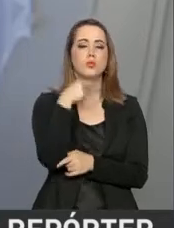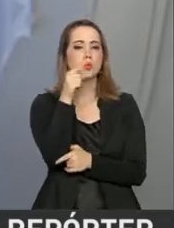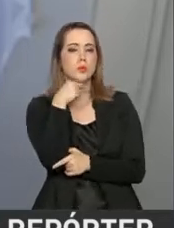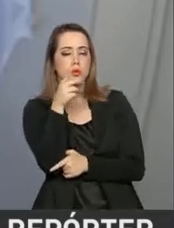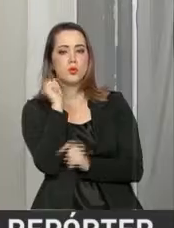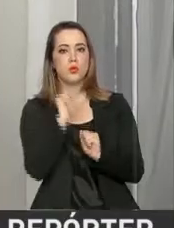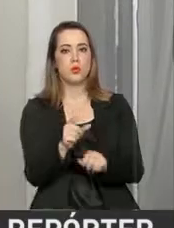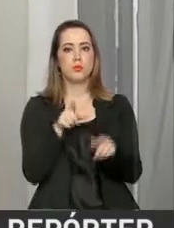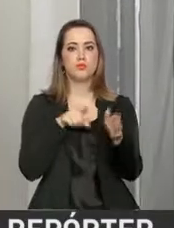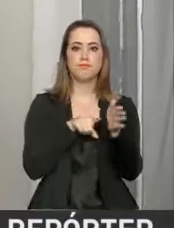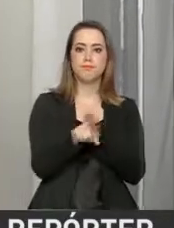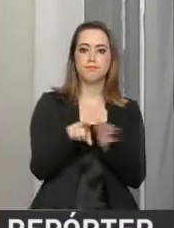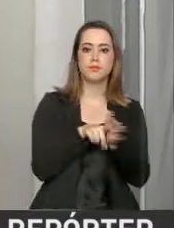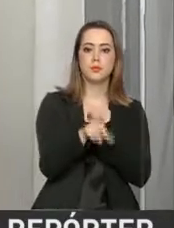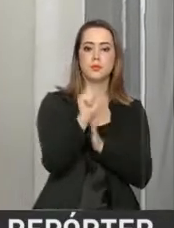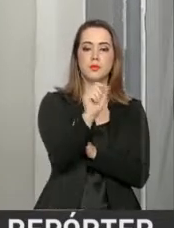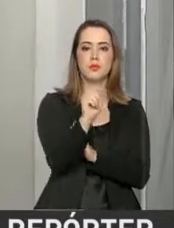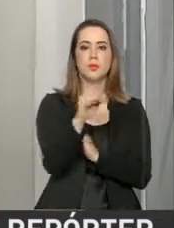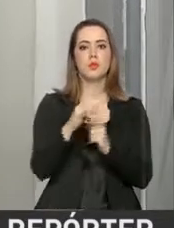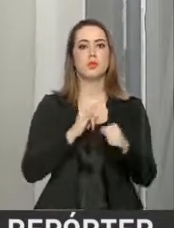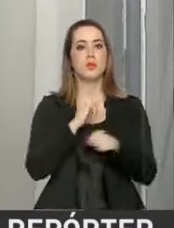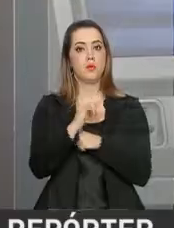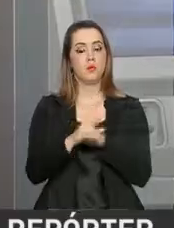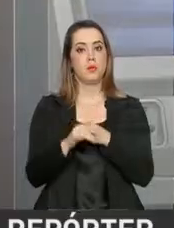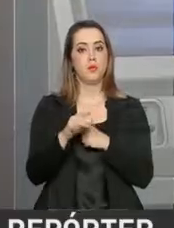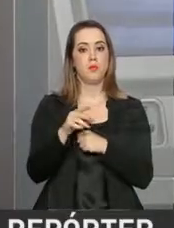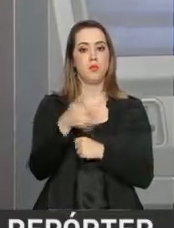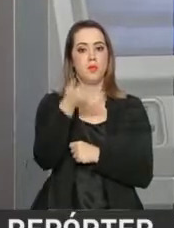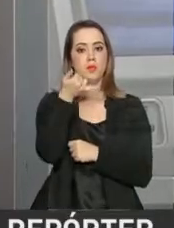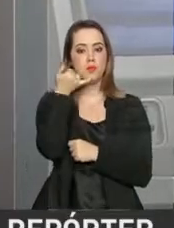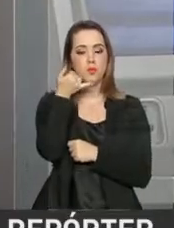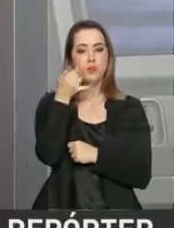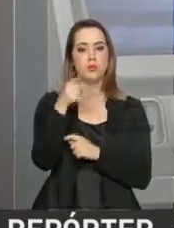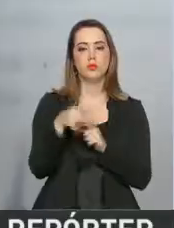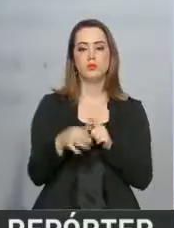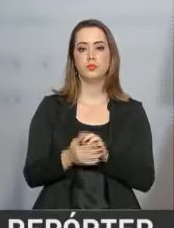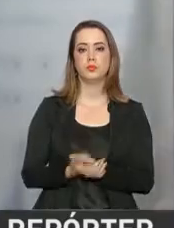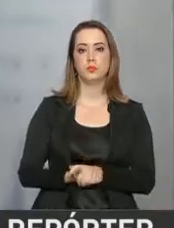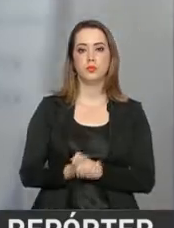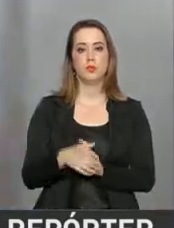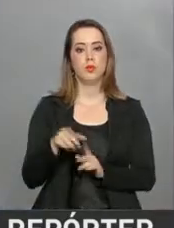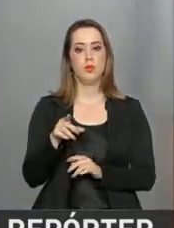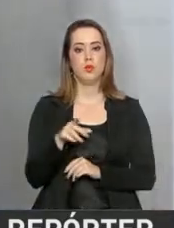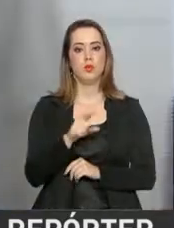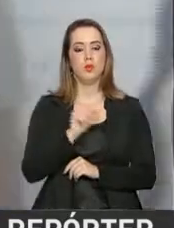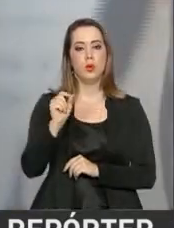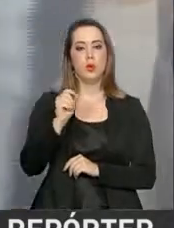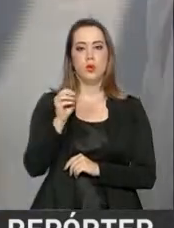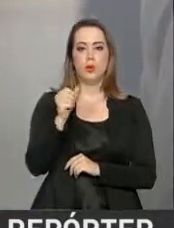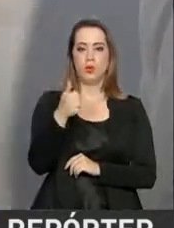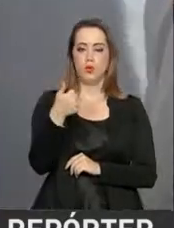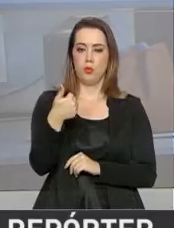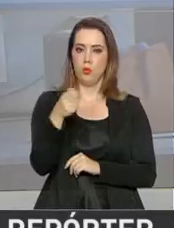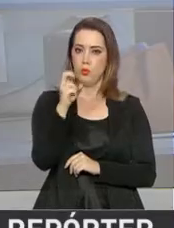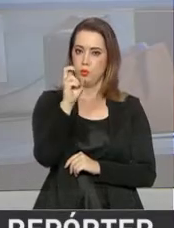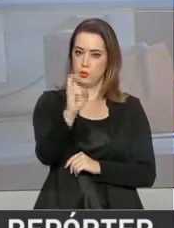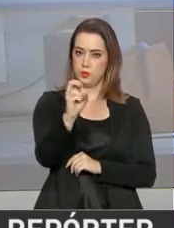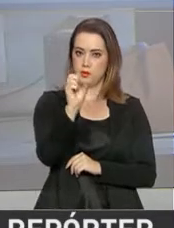ser tiradas na Central de Atendimento Alô Trabalho, do Ministério do Trabalho. O telefone é o